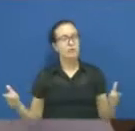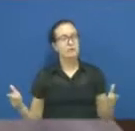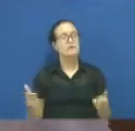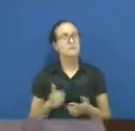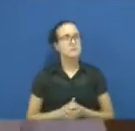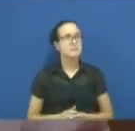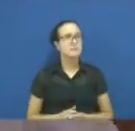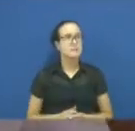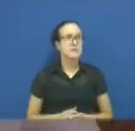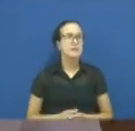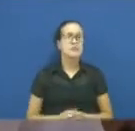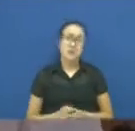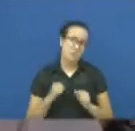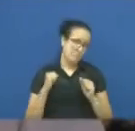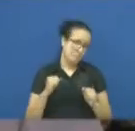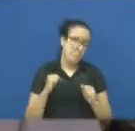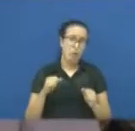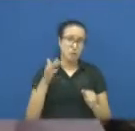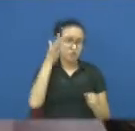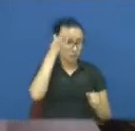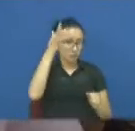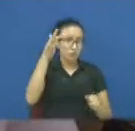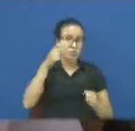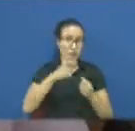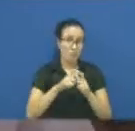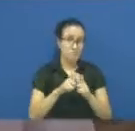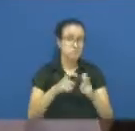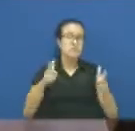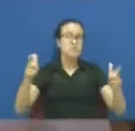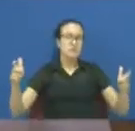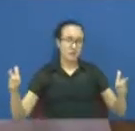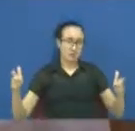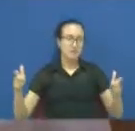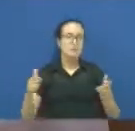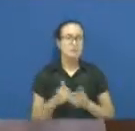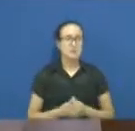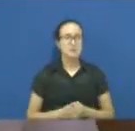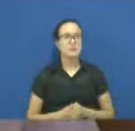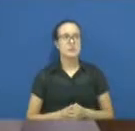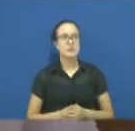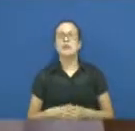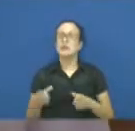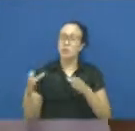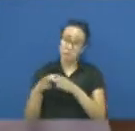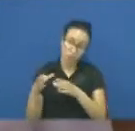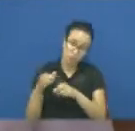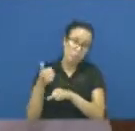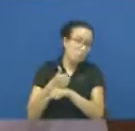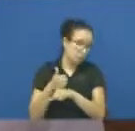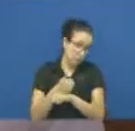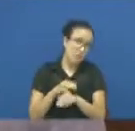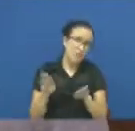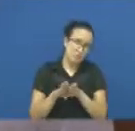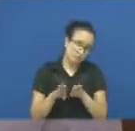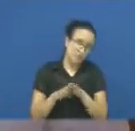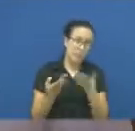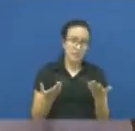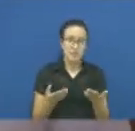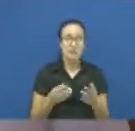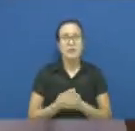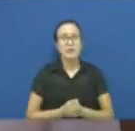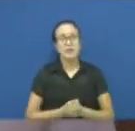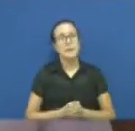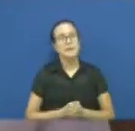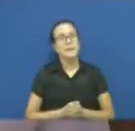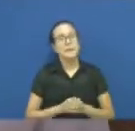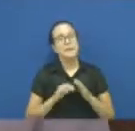Isso pode ser expandido muito mais, isso tem gasto, além do time profissional que representa a nossa cidade. Mas eu acho que, acima de tudo, em cima